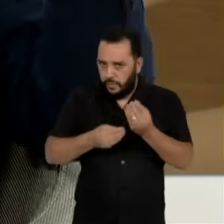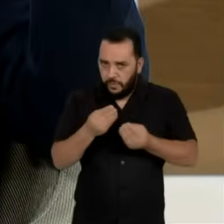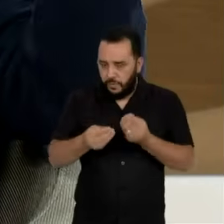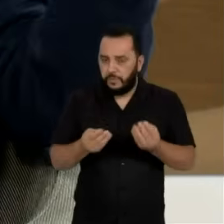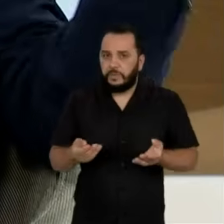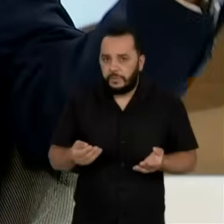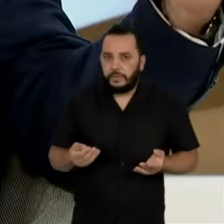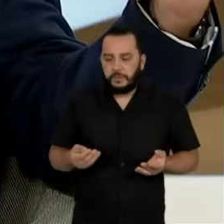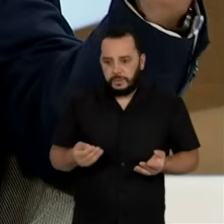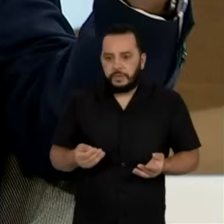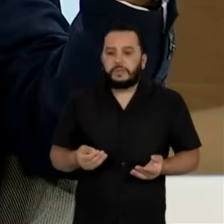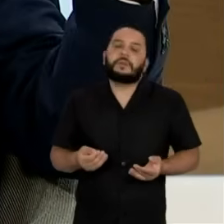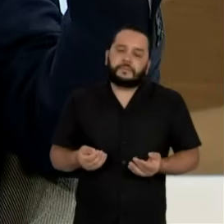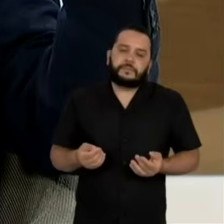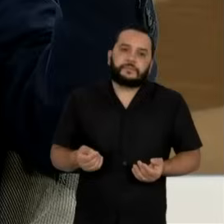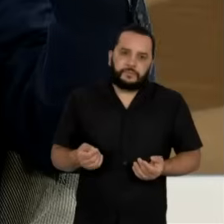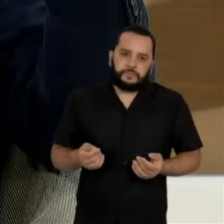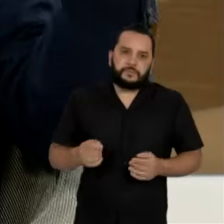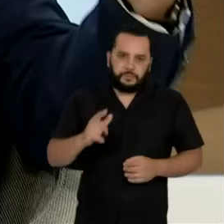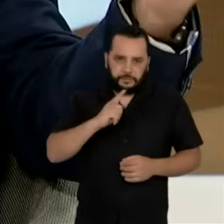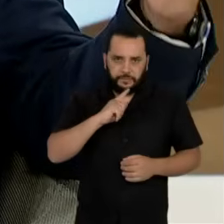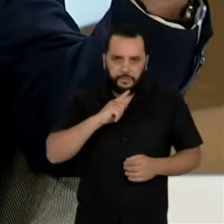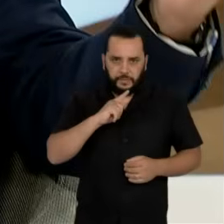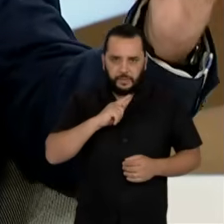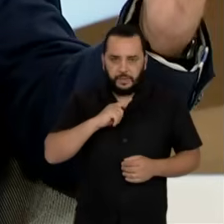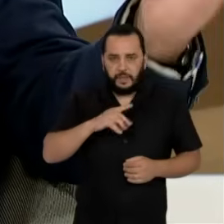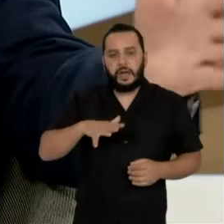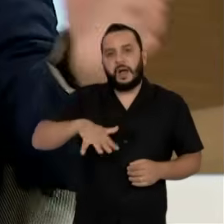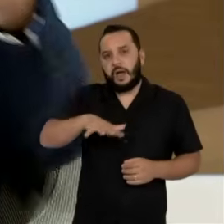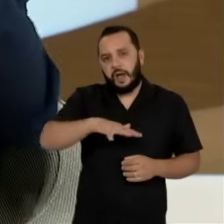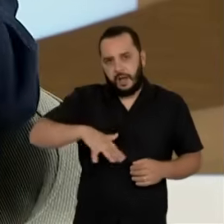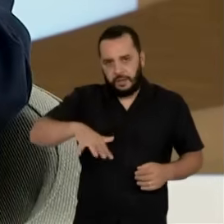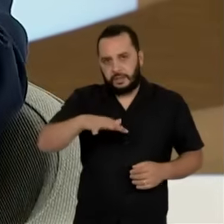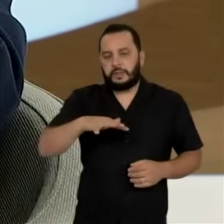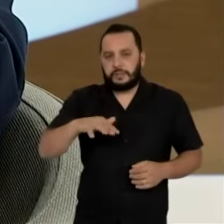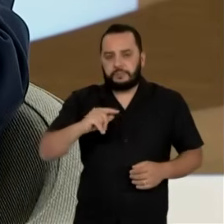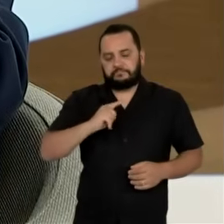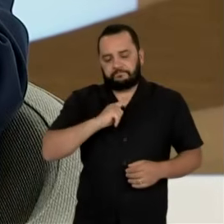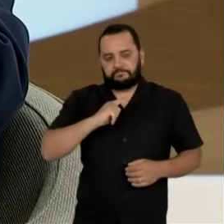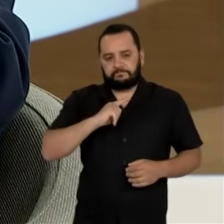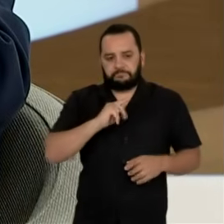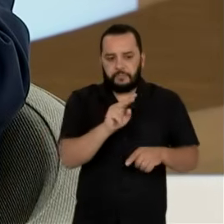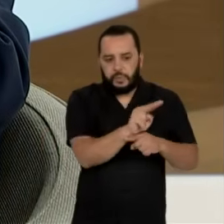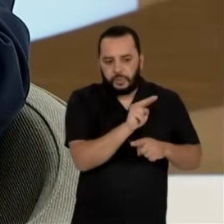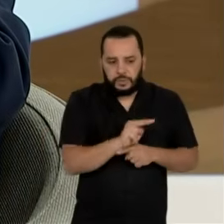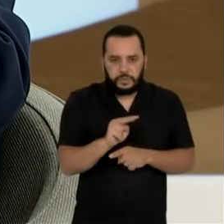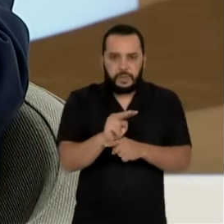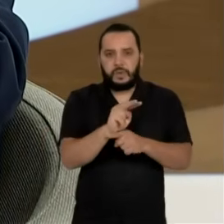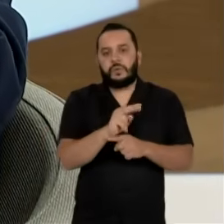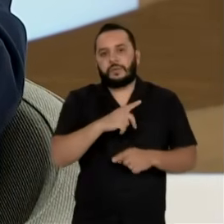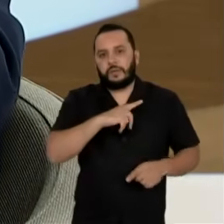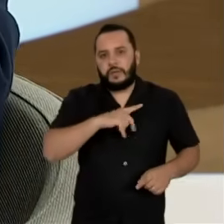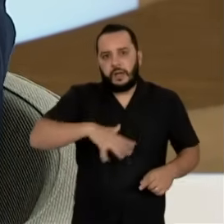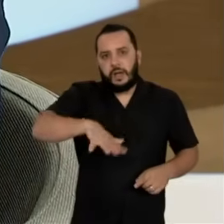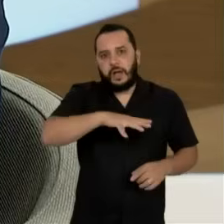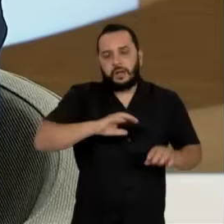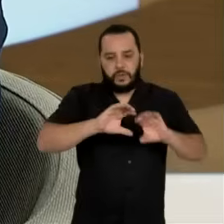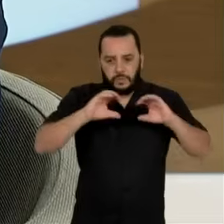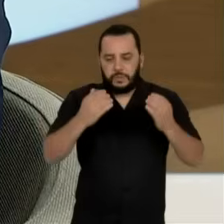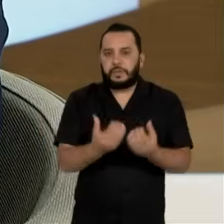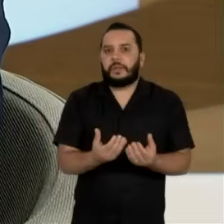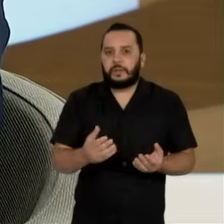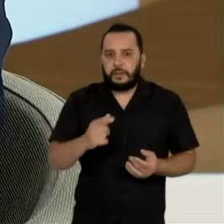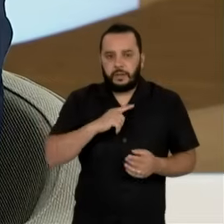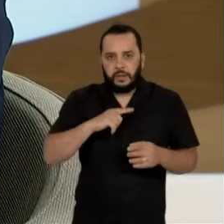qualquer maneira, mas é a sua área de produção. Aqui é a área de comunidades, então aqui é a área